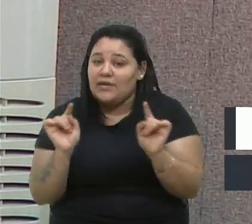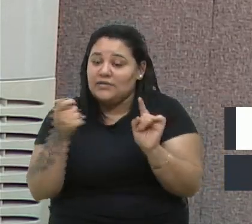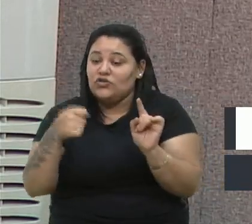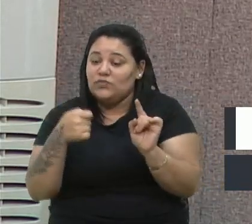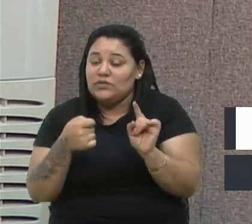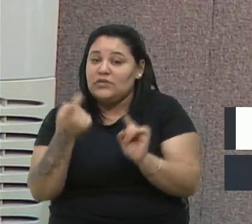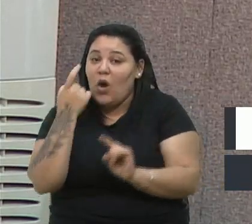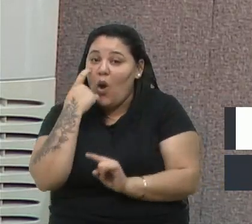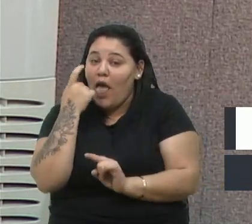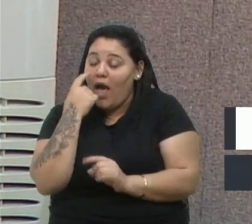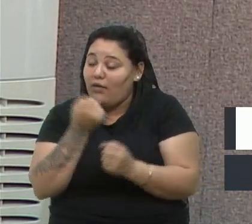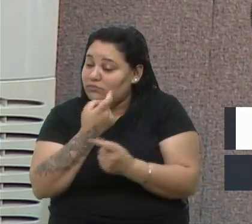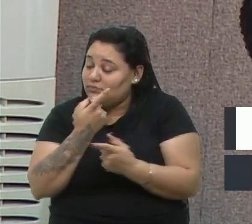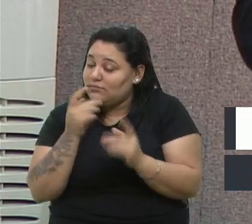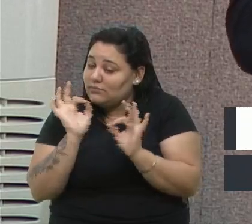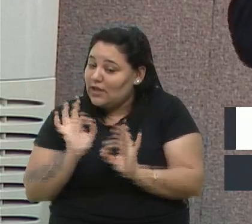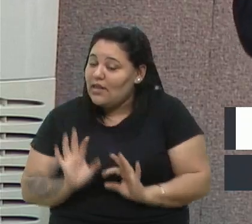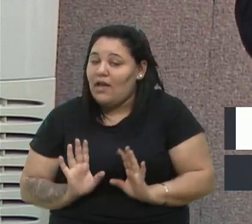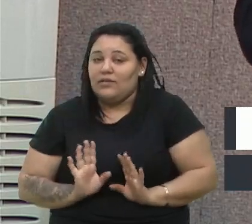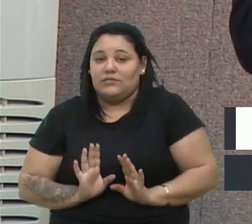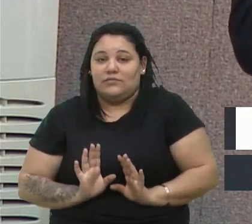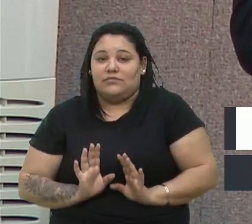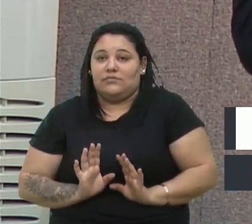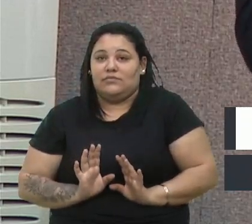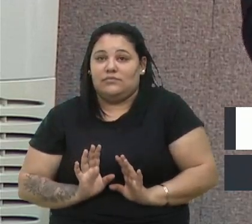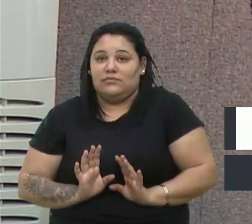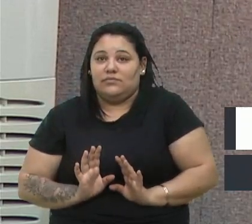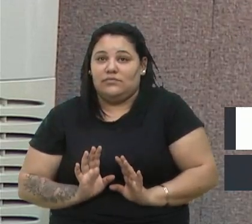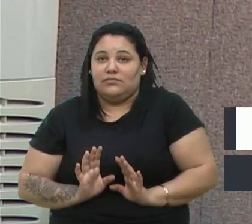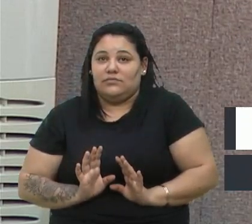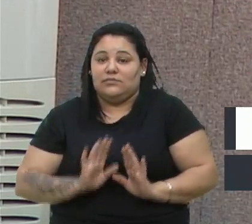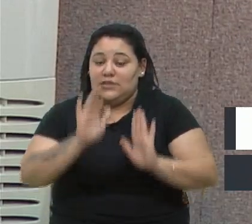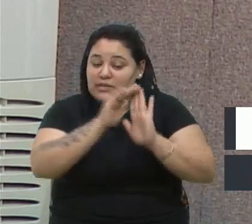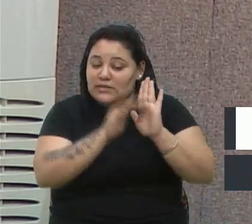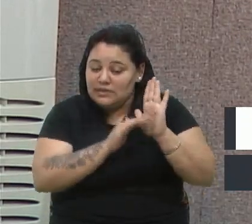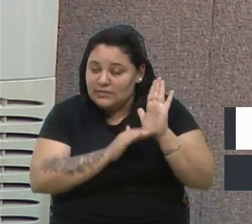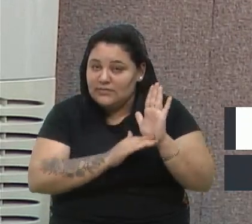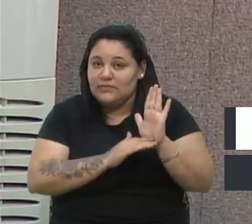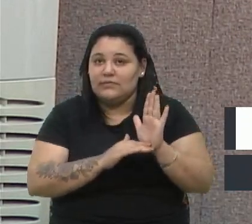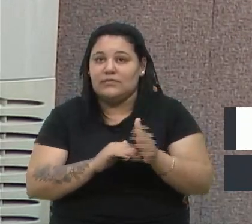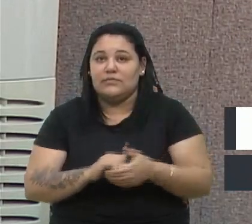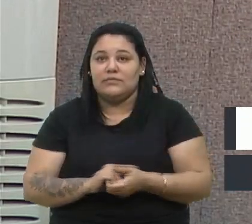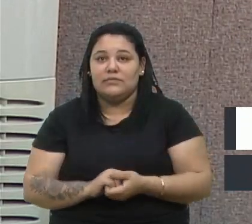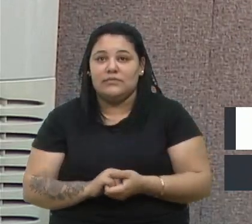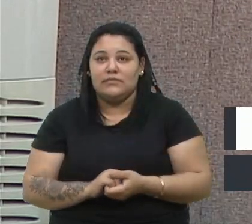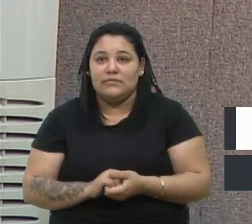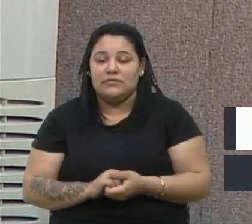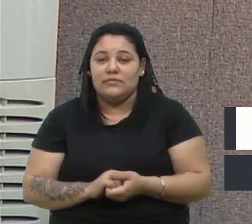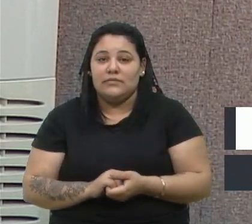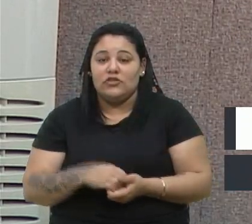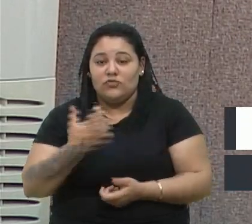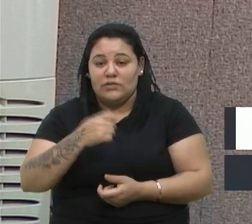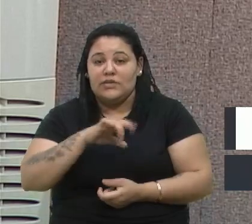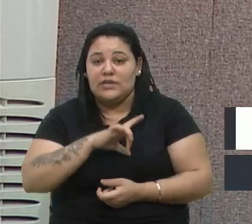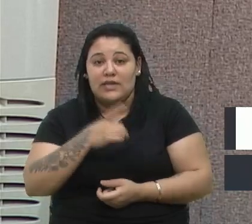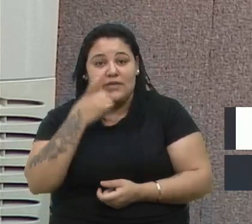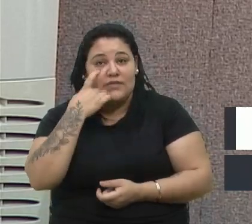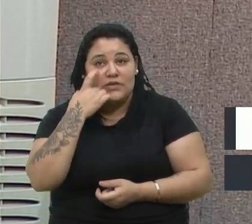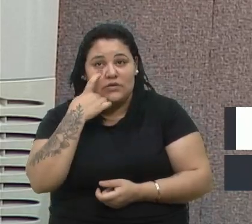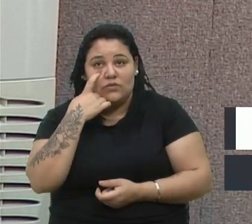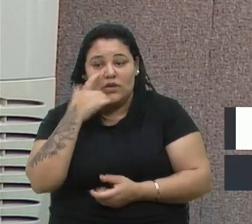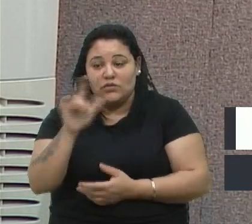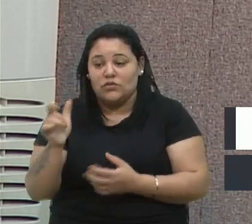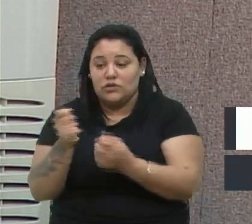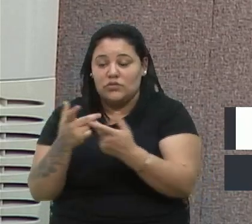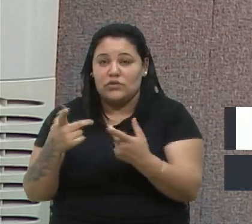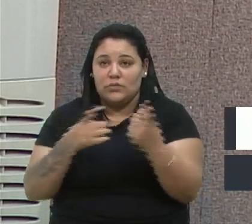rever algumas coisas bem direcionadas aqui dentro. Tendo essa visão, o resto eu não estou preocupado, porque eu sei